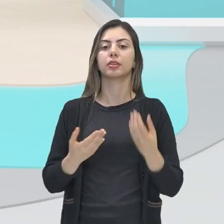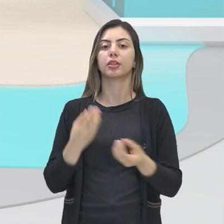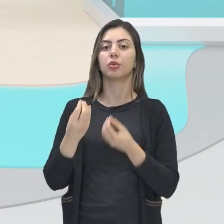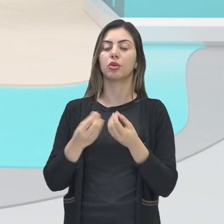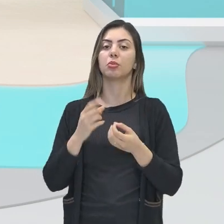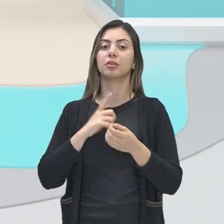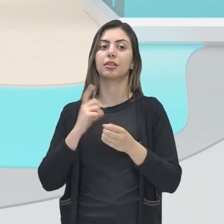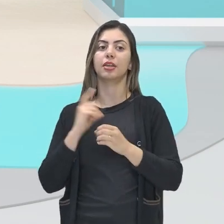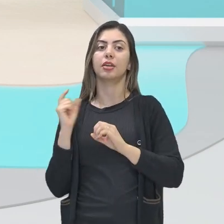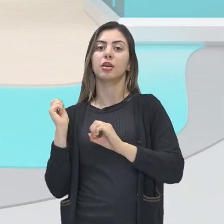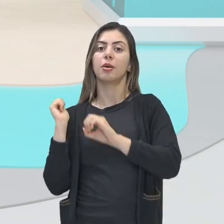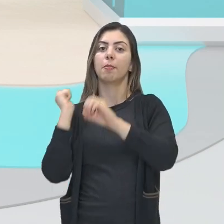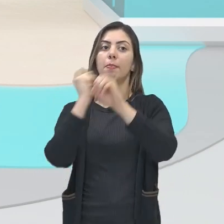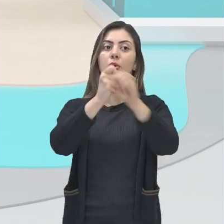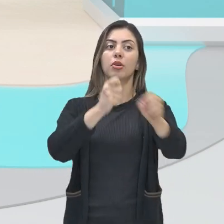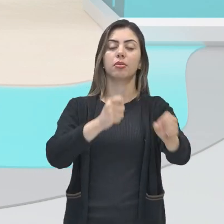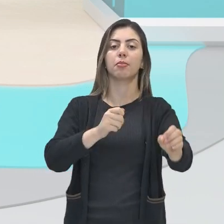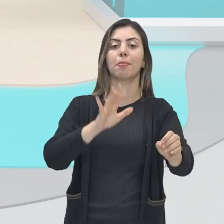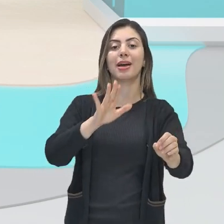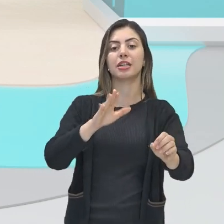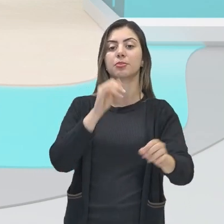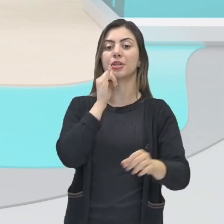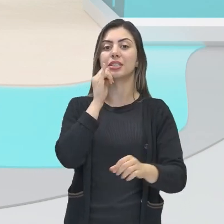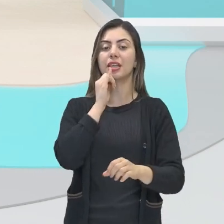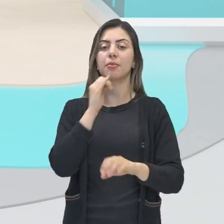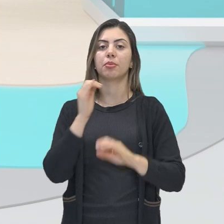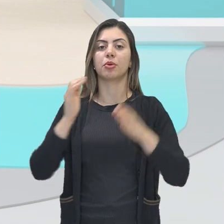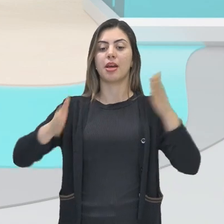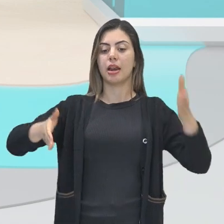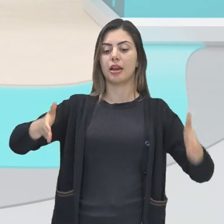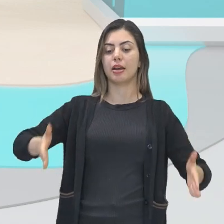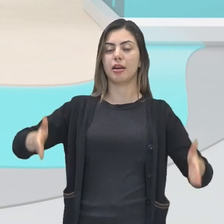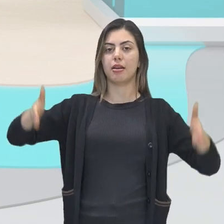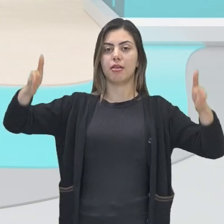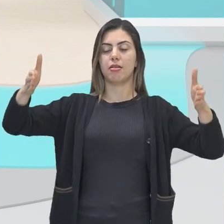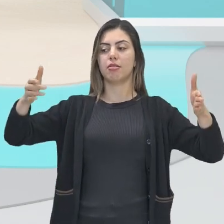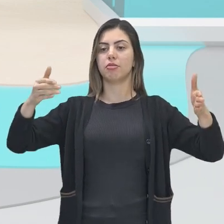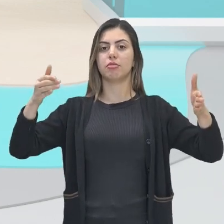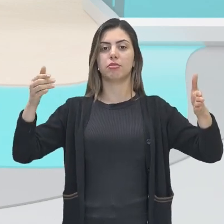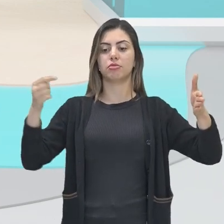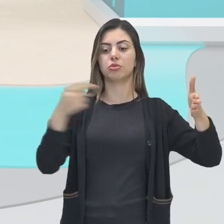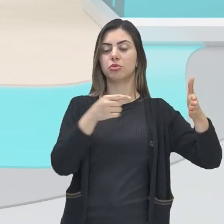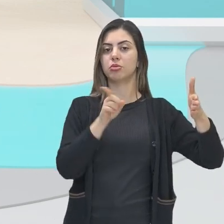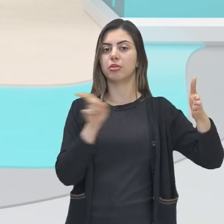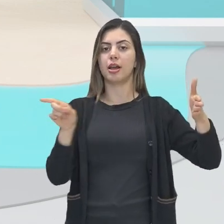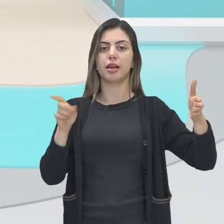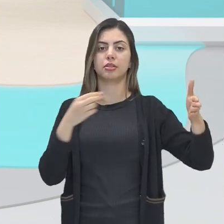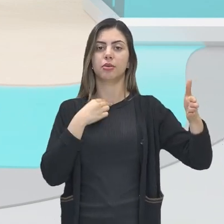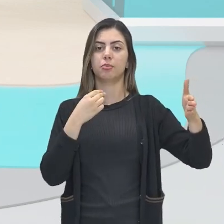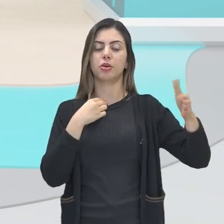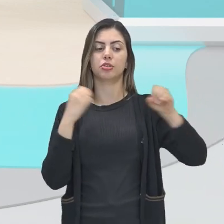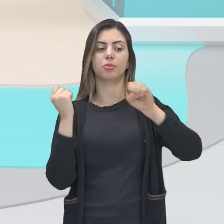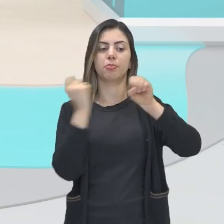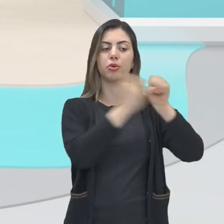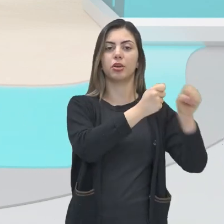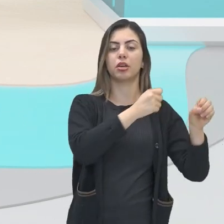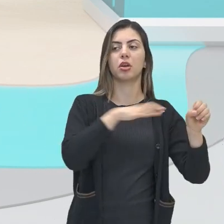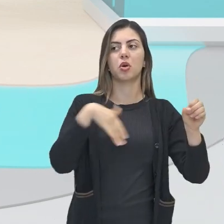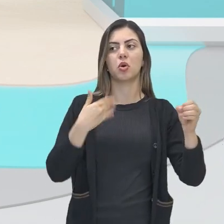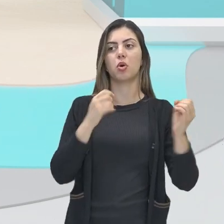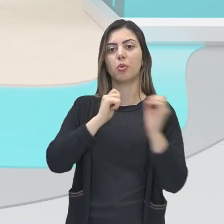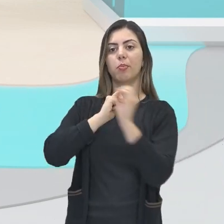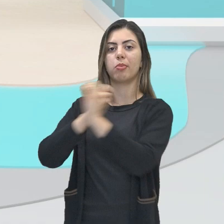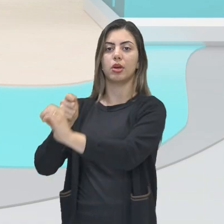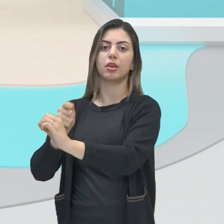trás, mas ele não pode jogar nas laterais, tá bom? Nas paredes laterais. E a outra